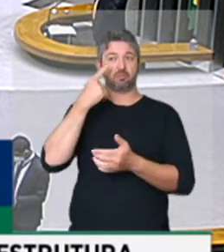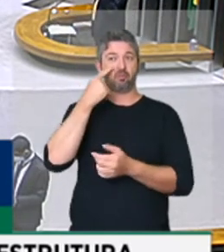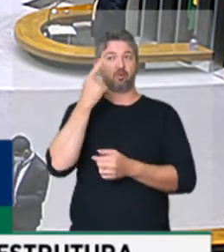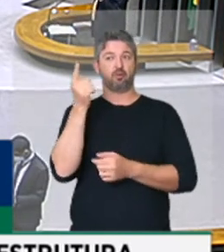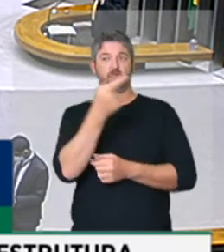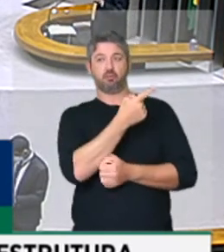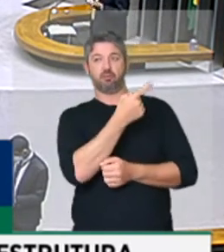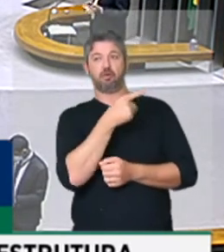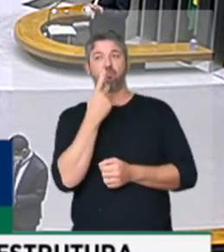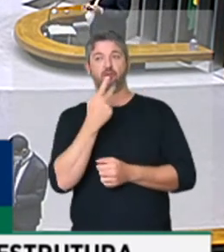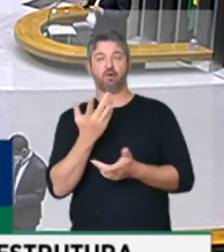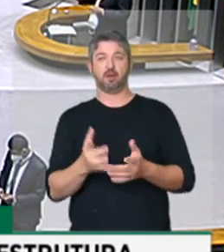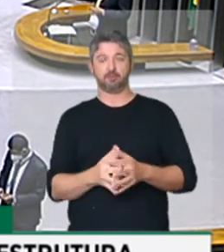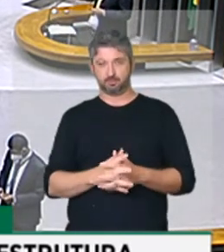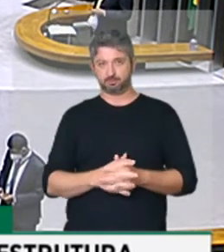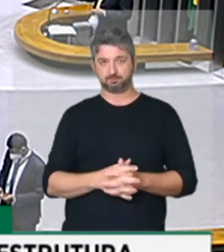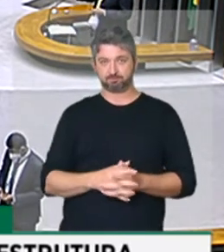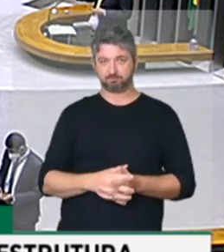Rio Grande do Norte.